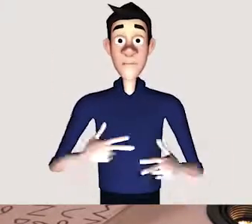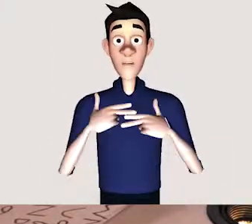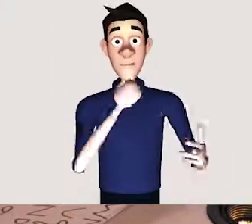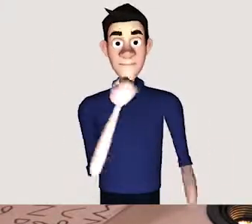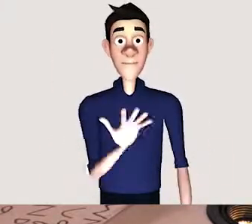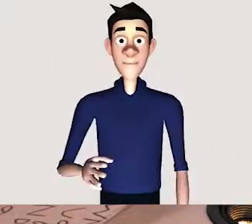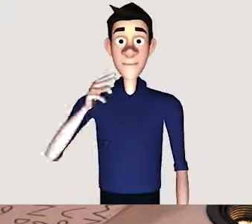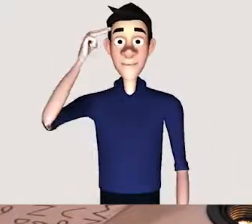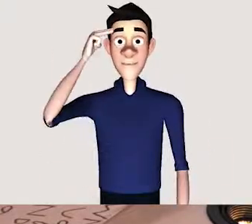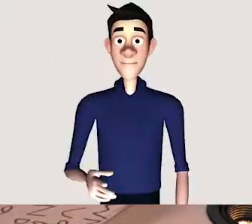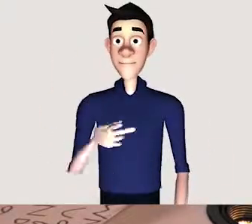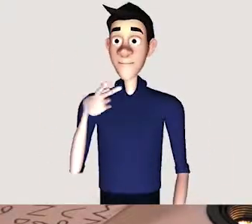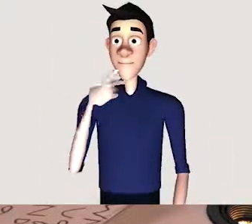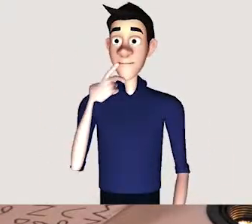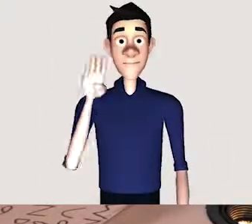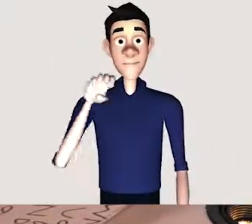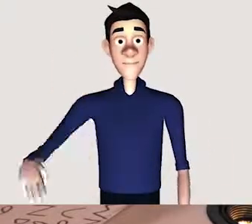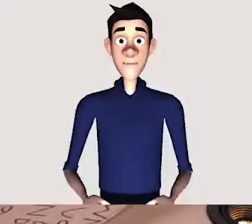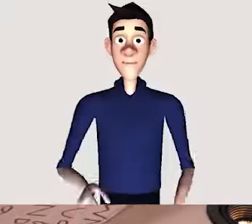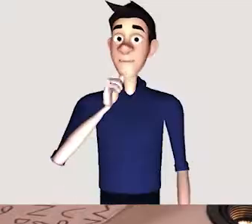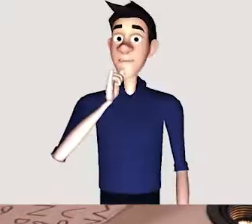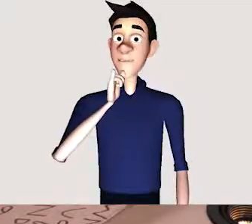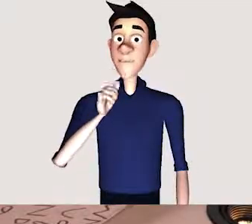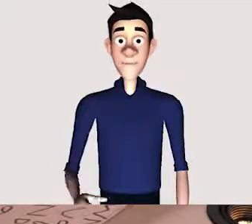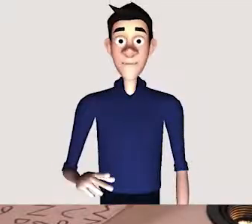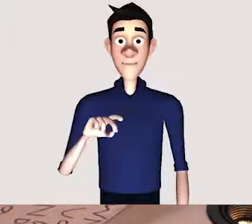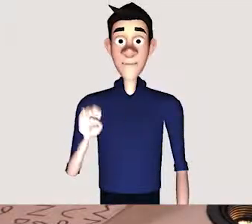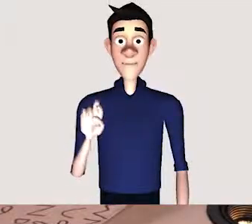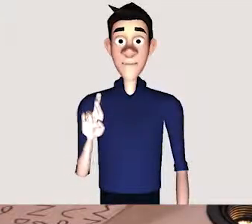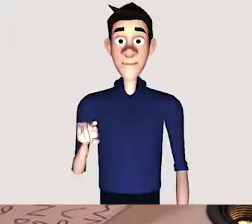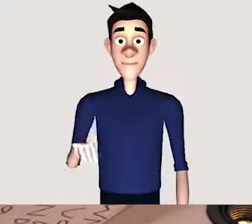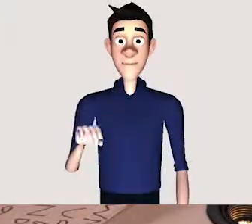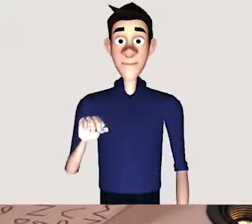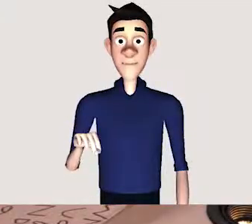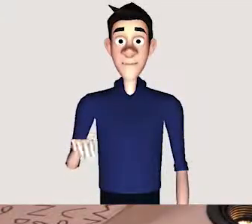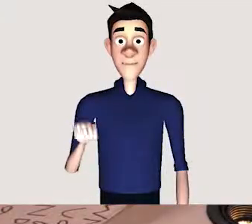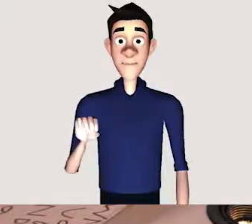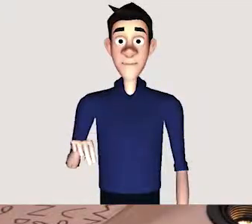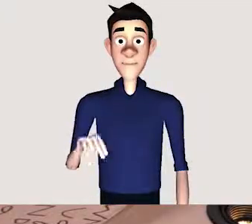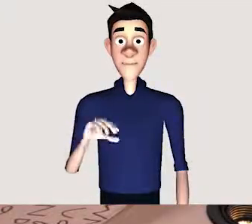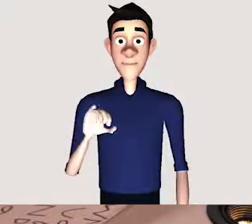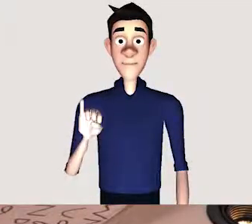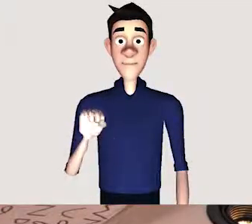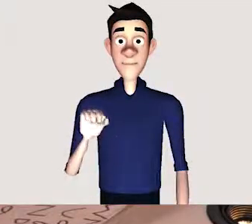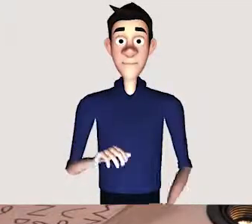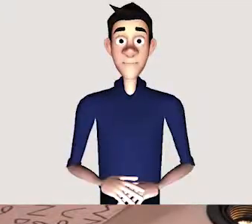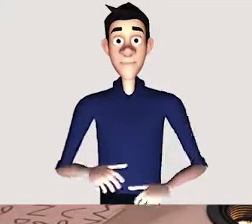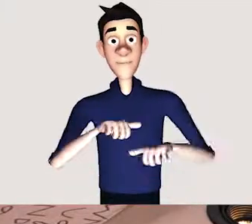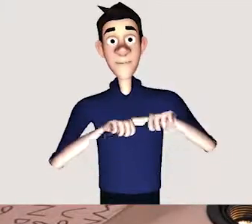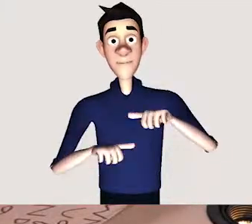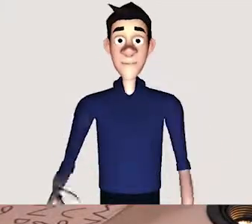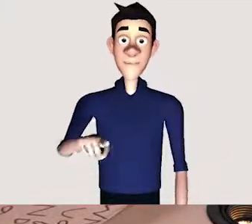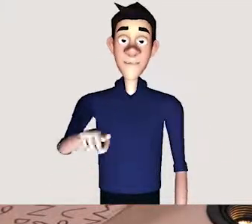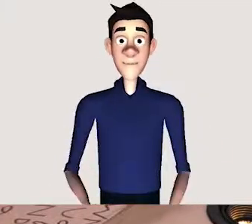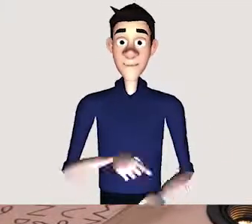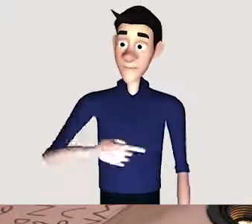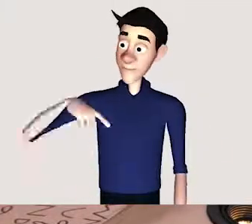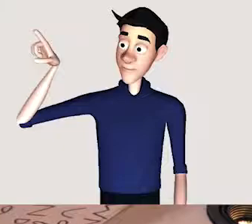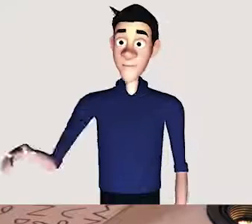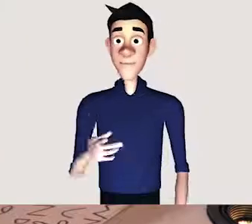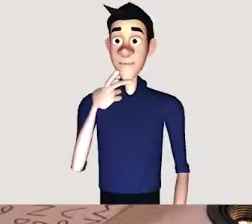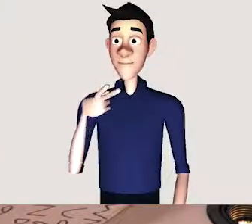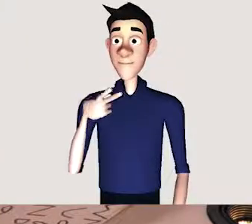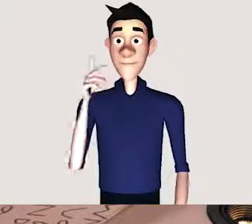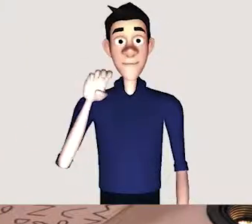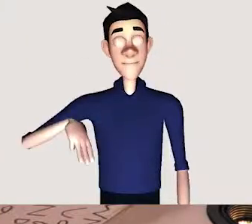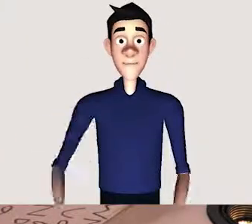mudança. Mas ela também vai articular a identidade e a diferença,